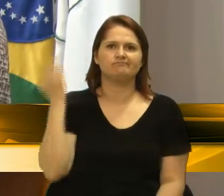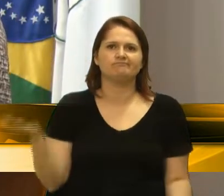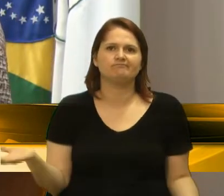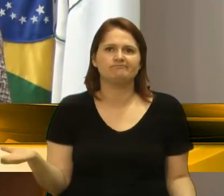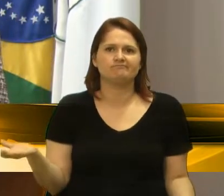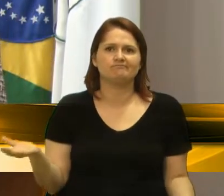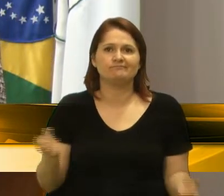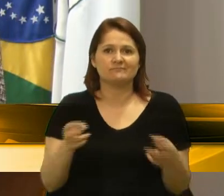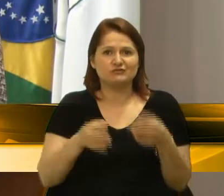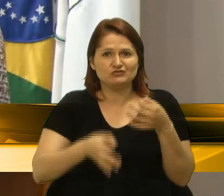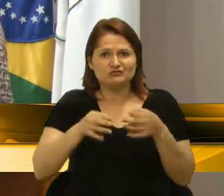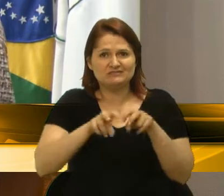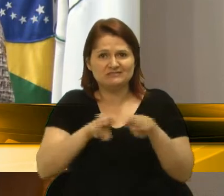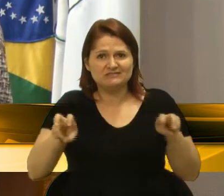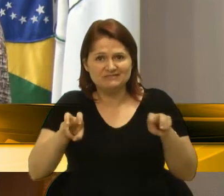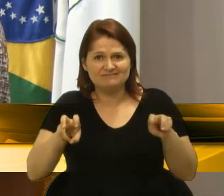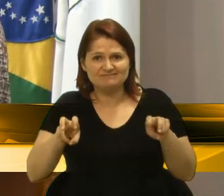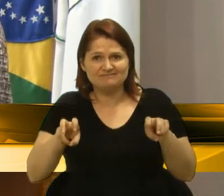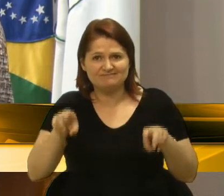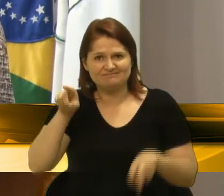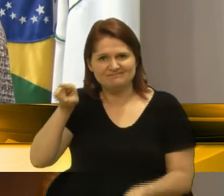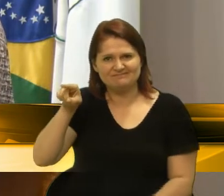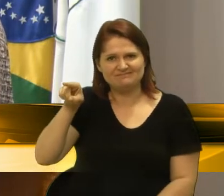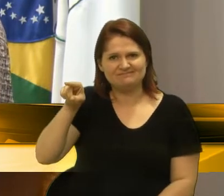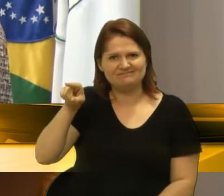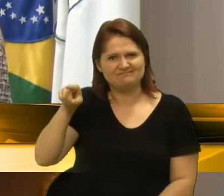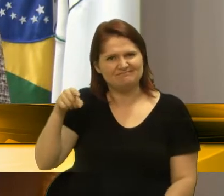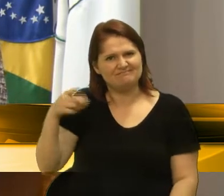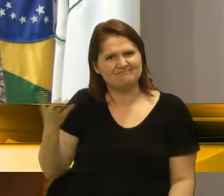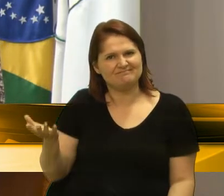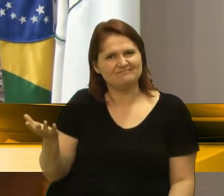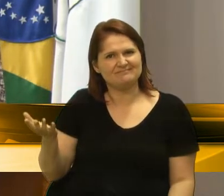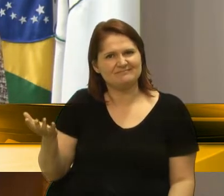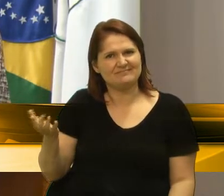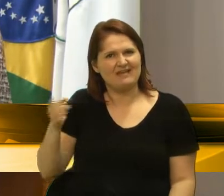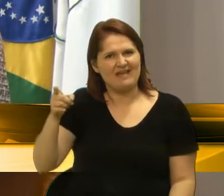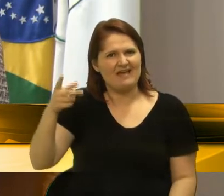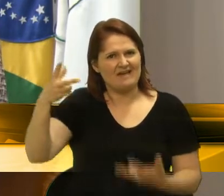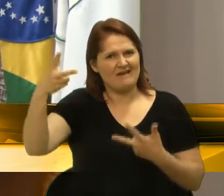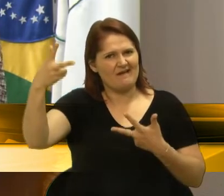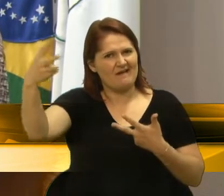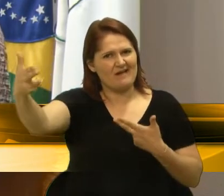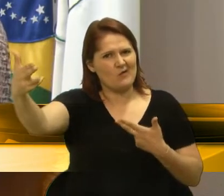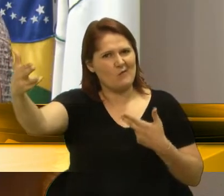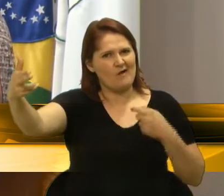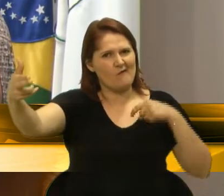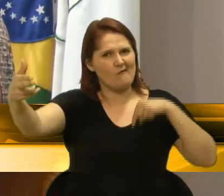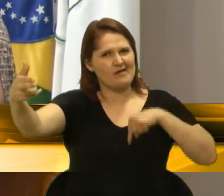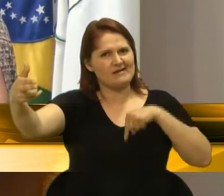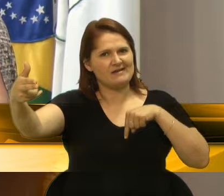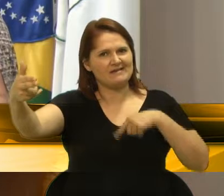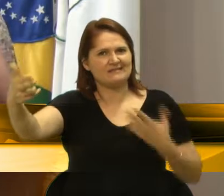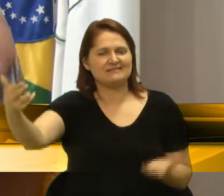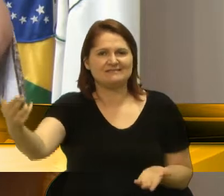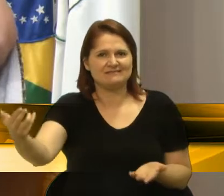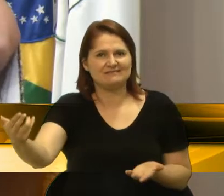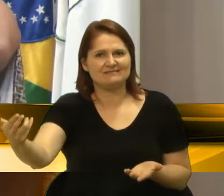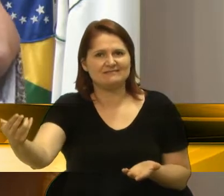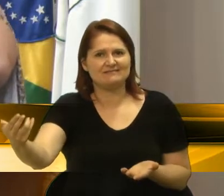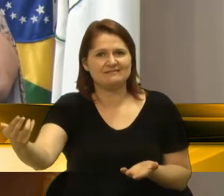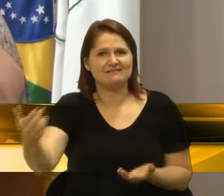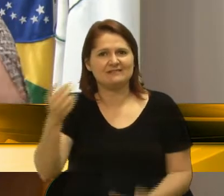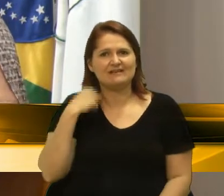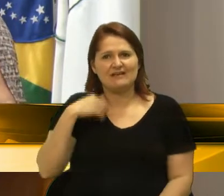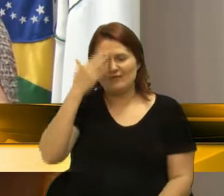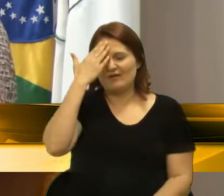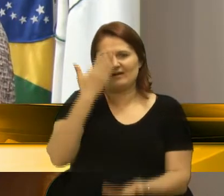Nulidade igual a esta, somente aquela que eu acredito não haverá nesta casa, que seria o